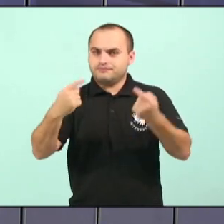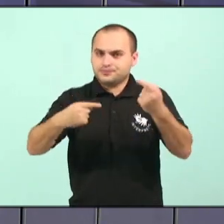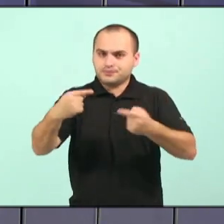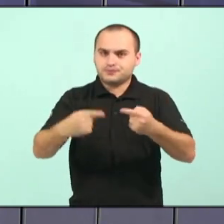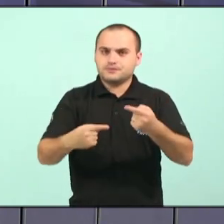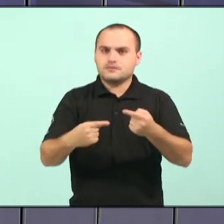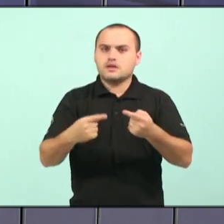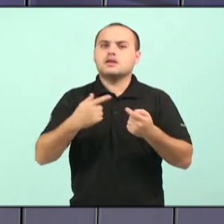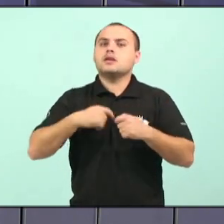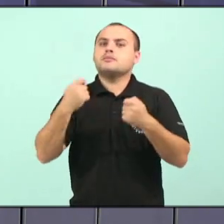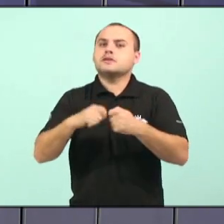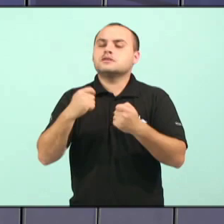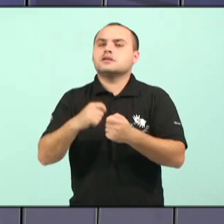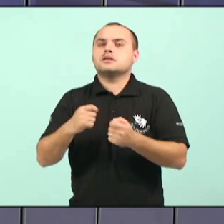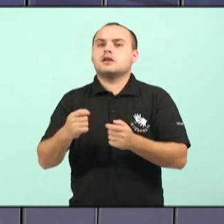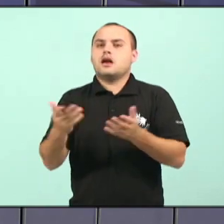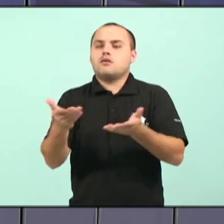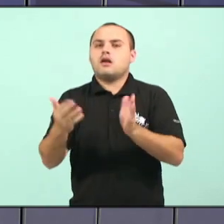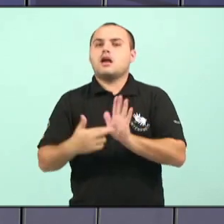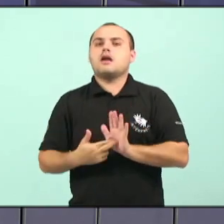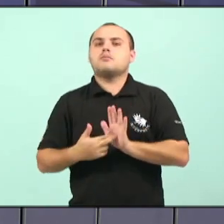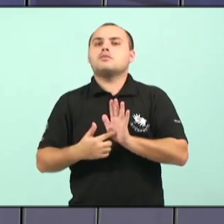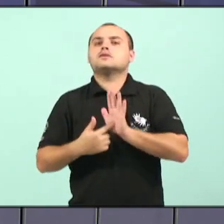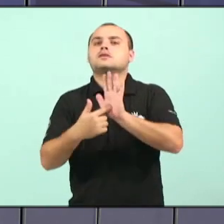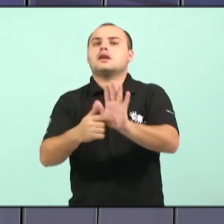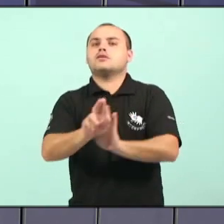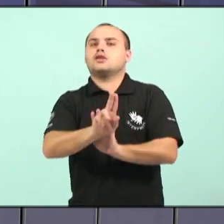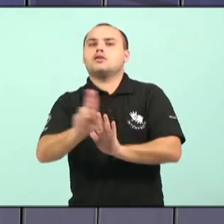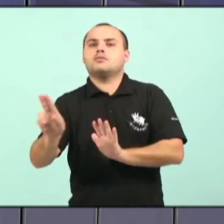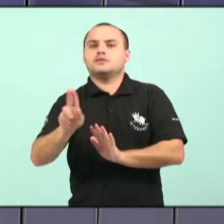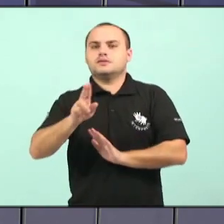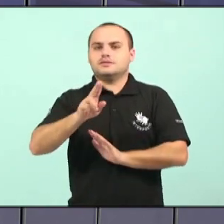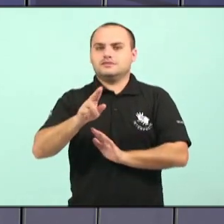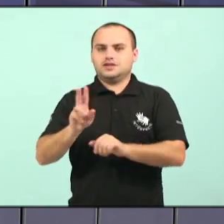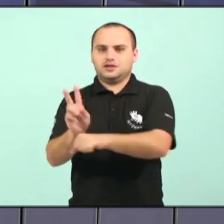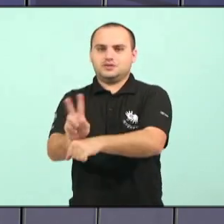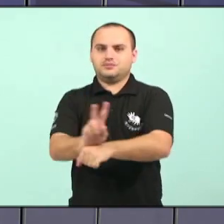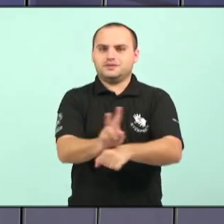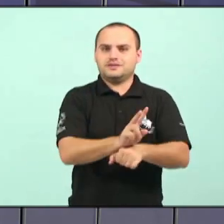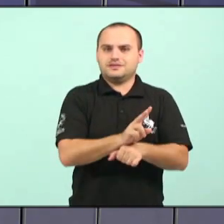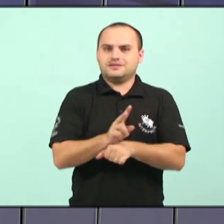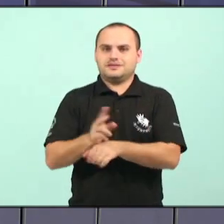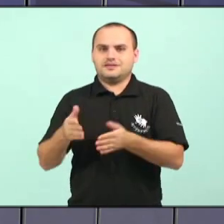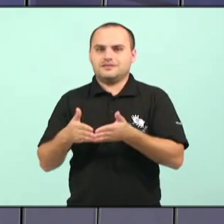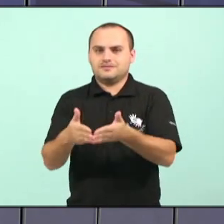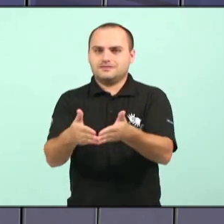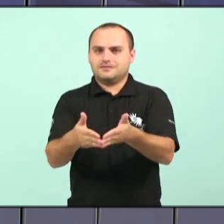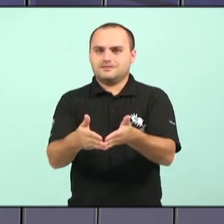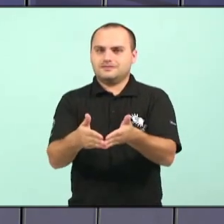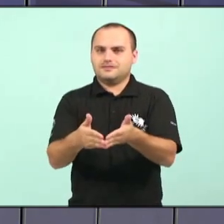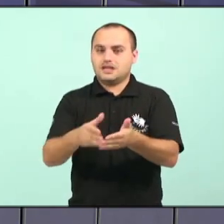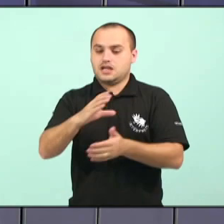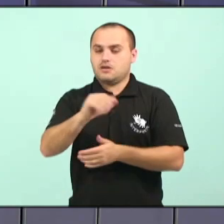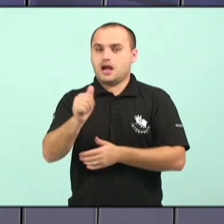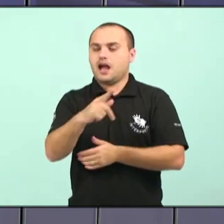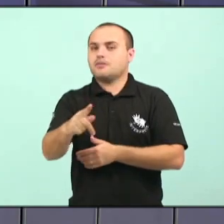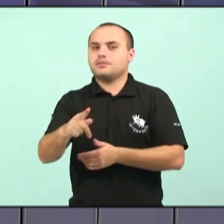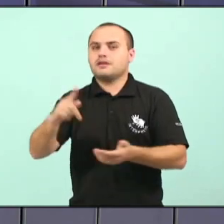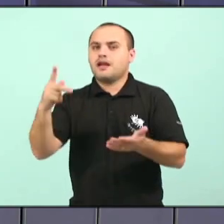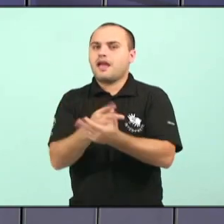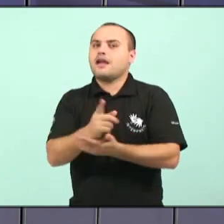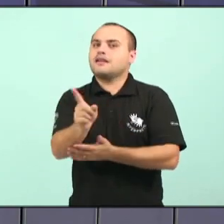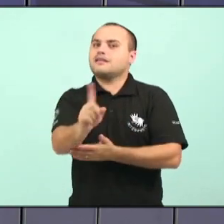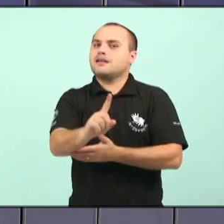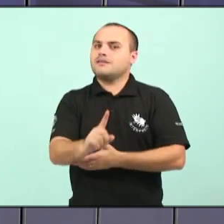nomear o superintendente do porto. Porque o CAP não vai errar. Porque ele está defendendo seus interesses particulares também. O interesse do exportador, que quer